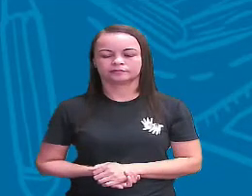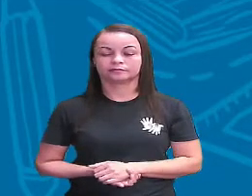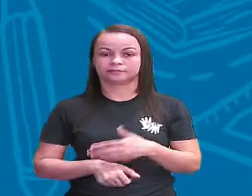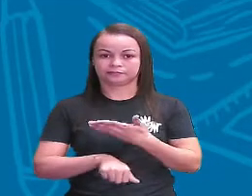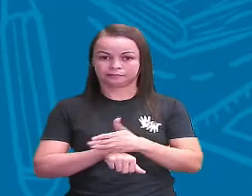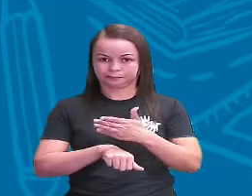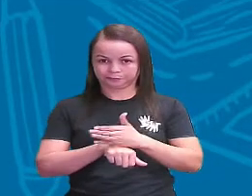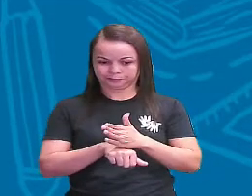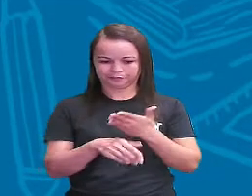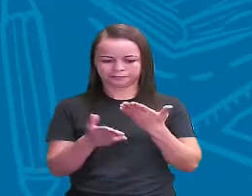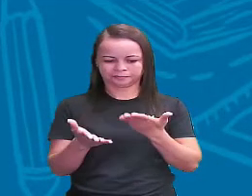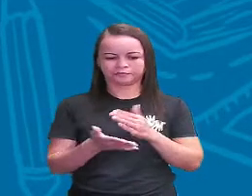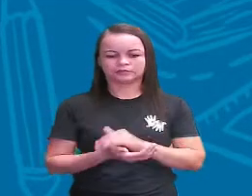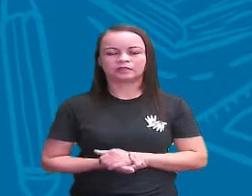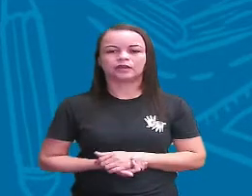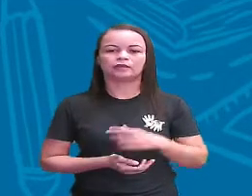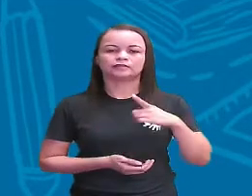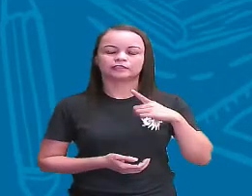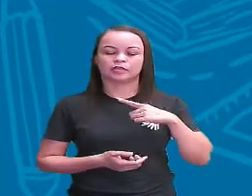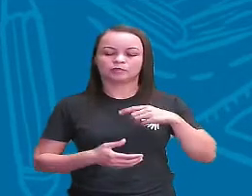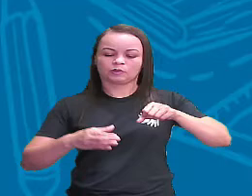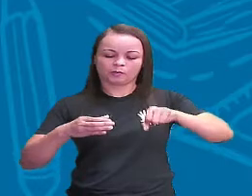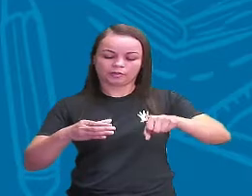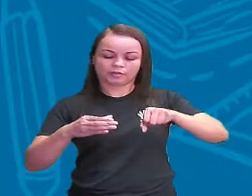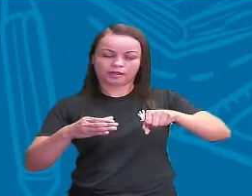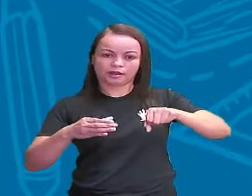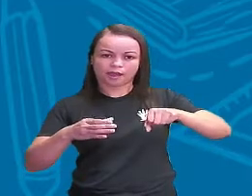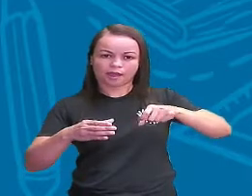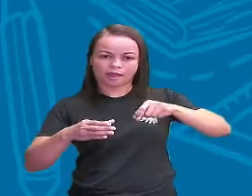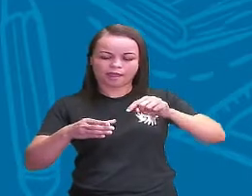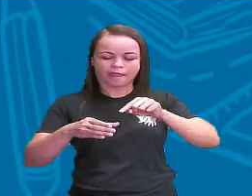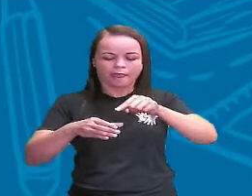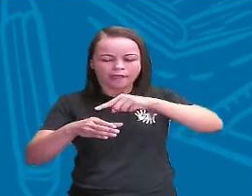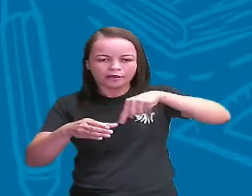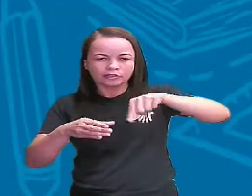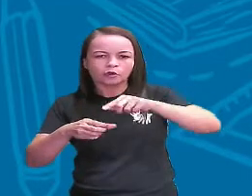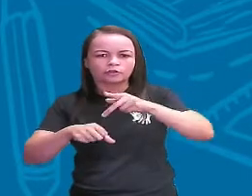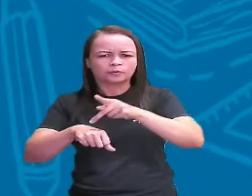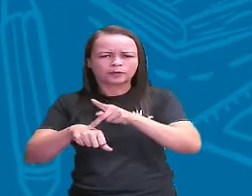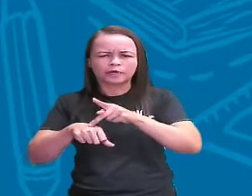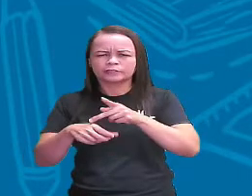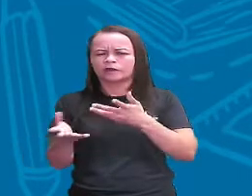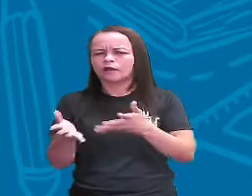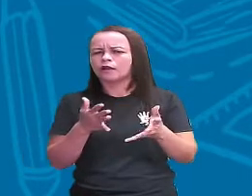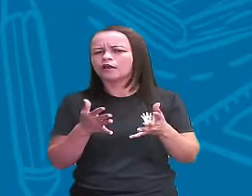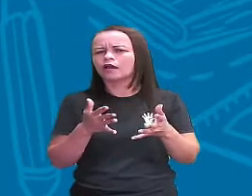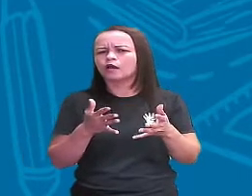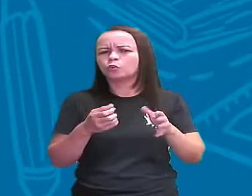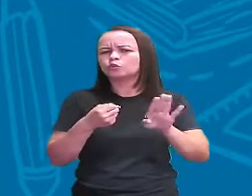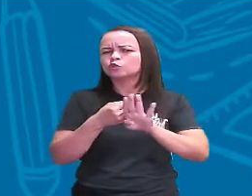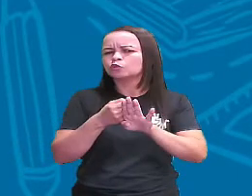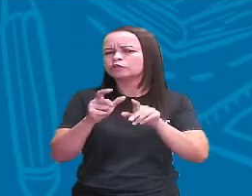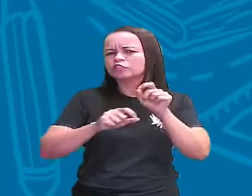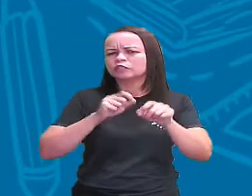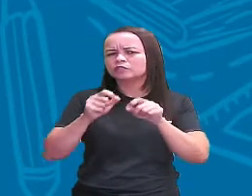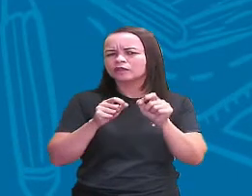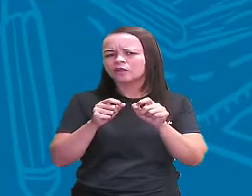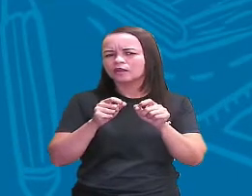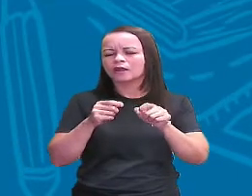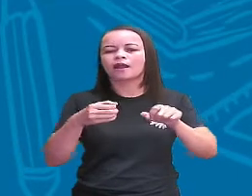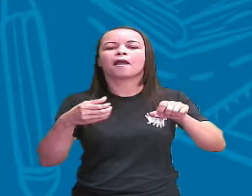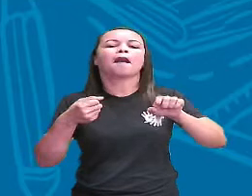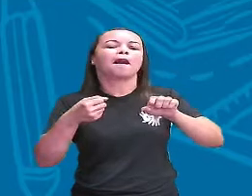treino. Temos aqui a panela é redonda e preta. Quem é o substantivo? A gente está falando de quem aí? Da